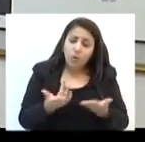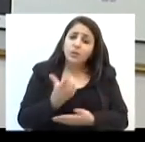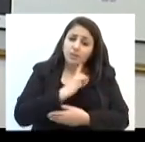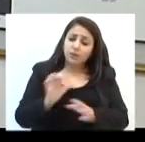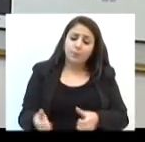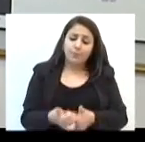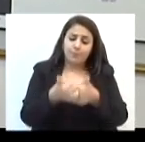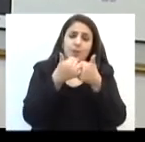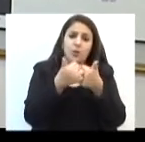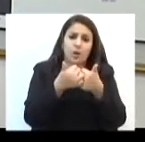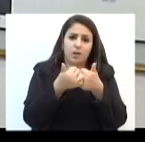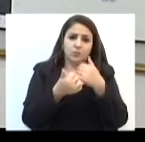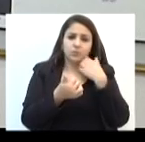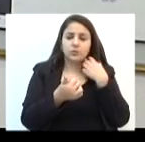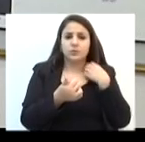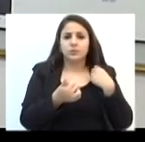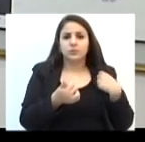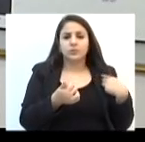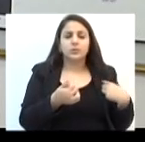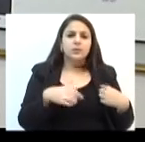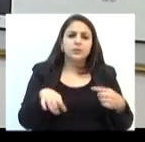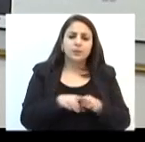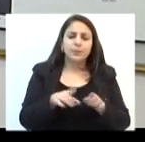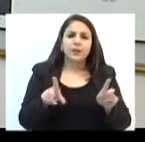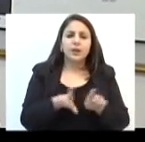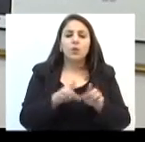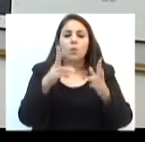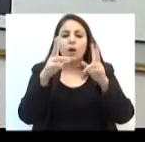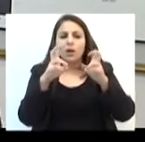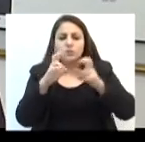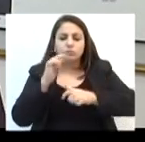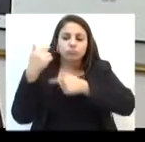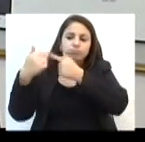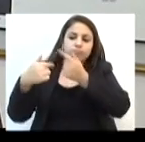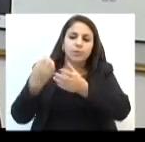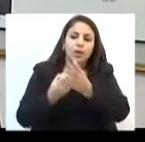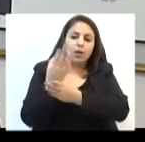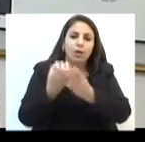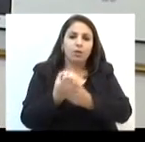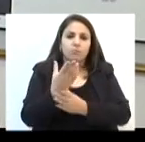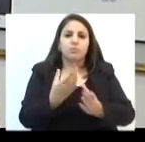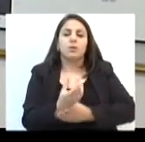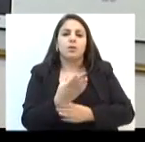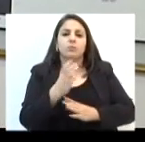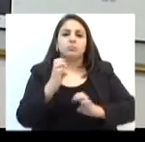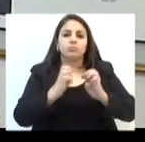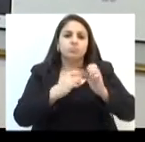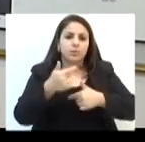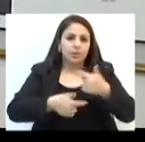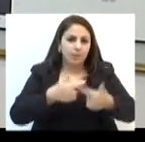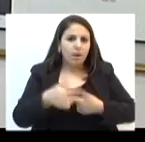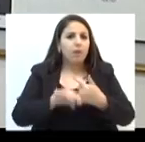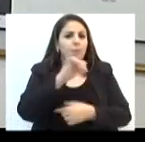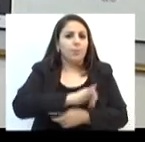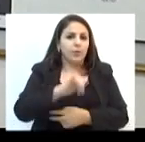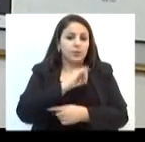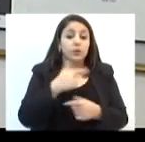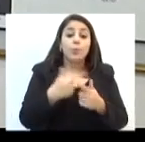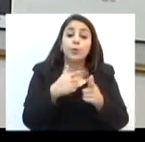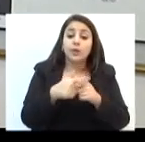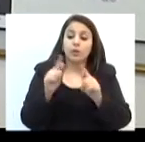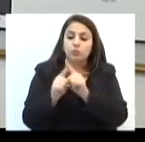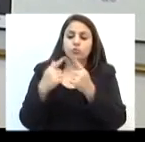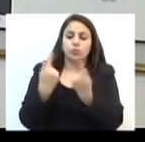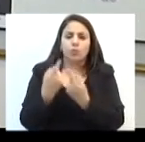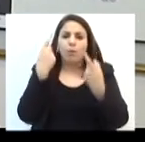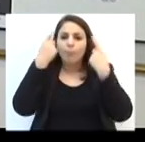que agora tem melhorado isso, né? Melhorou isso. E a questão da geração de emprego é uma questão fundamental. Por quê?